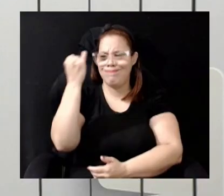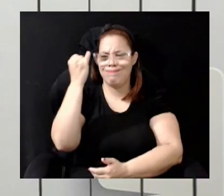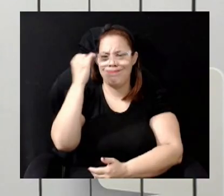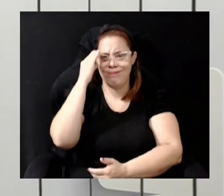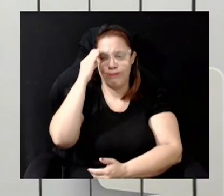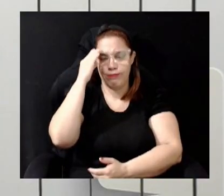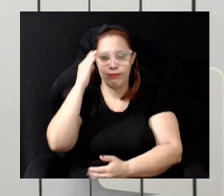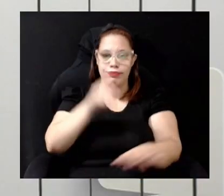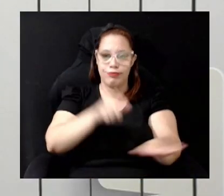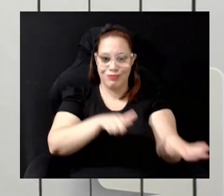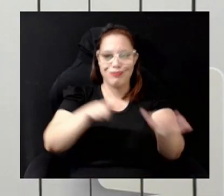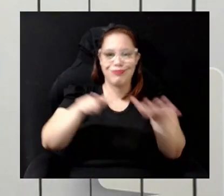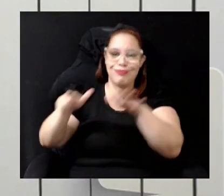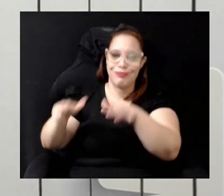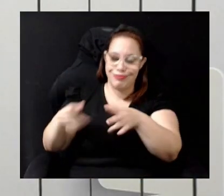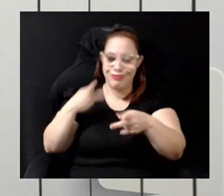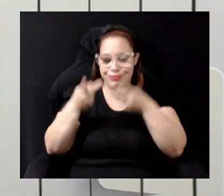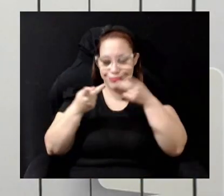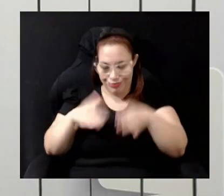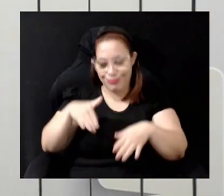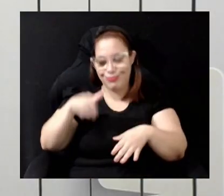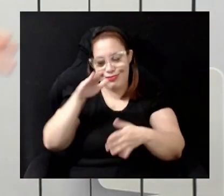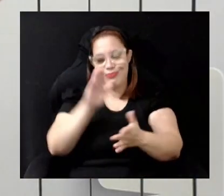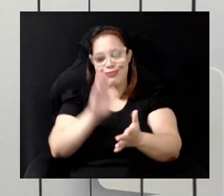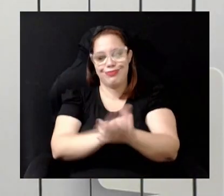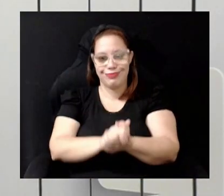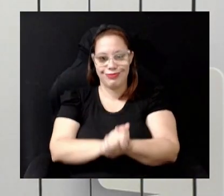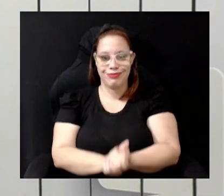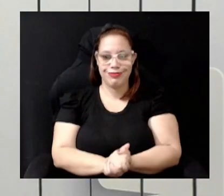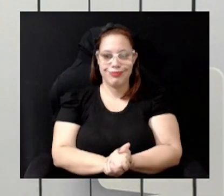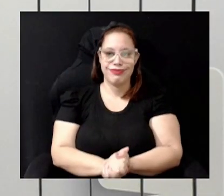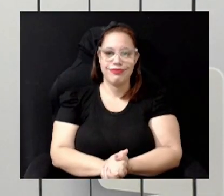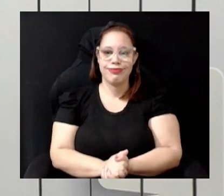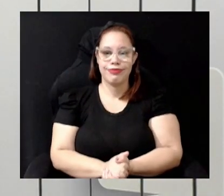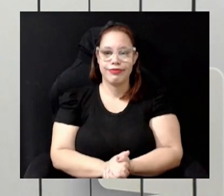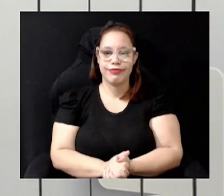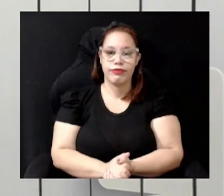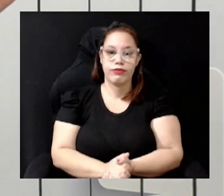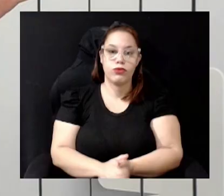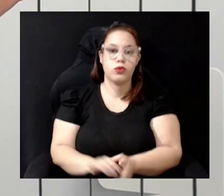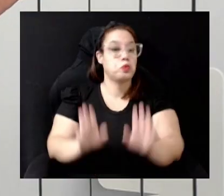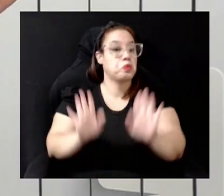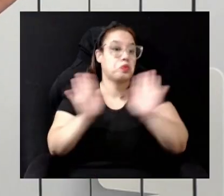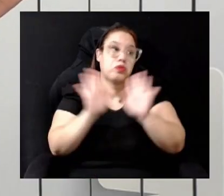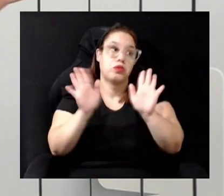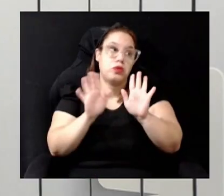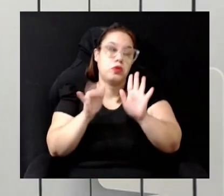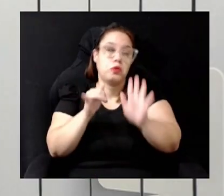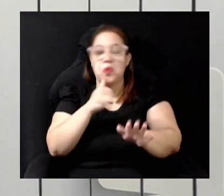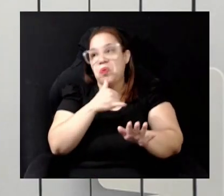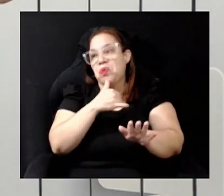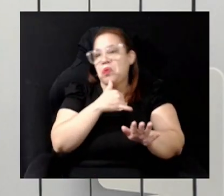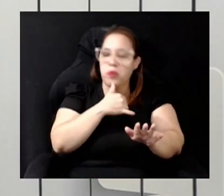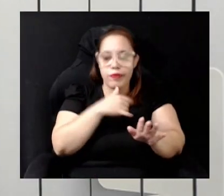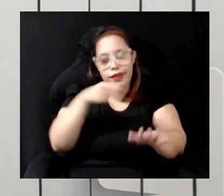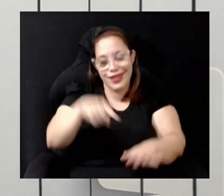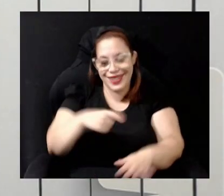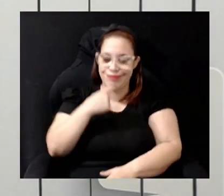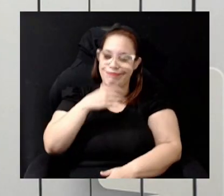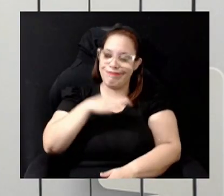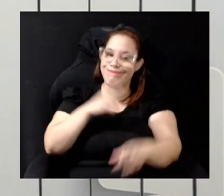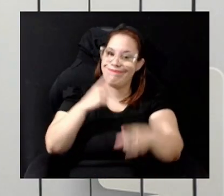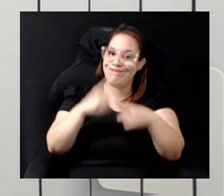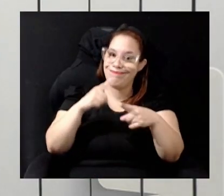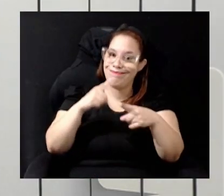semana a gente fala mais sobre este confronto. Mas nem tudo são lamentações aqui em Campinas, porque no vôlei